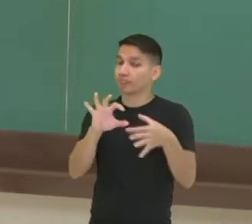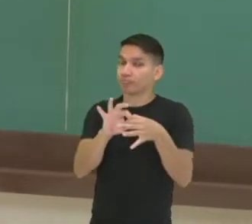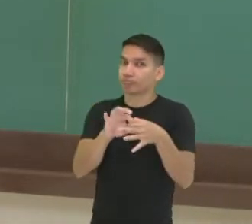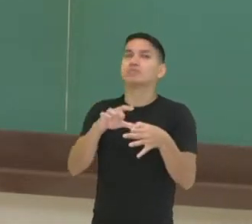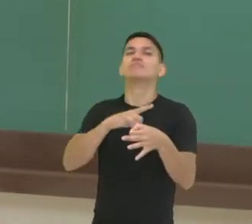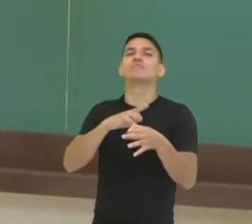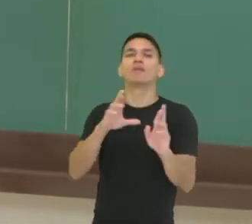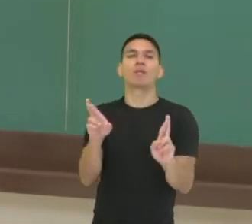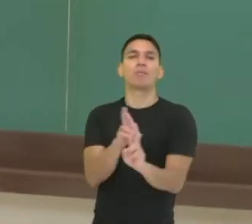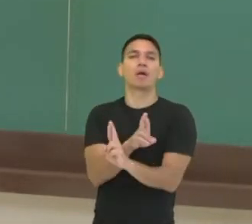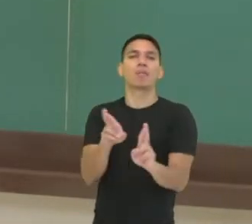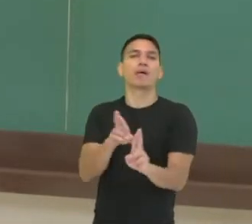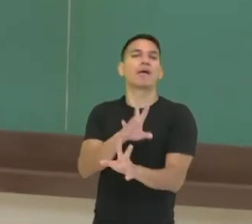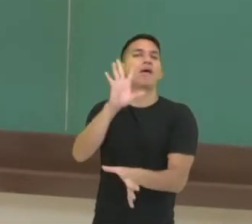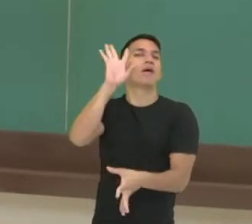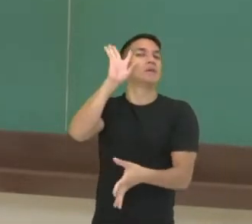à